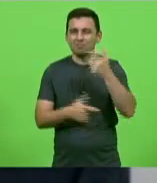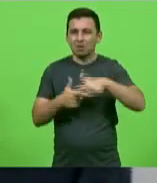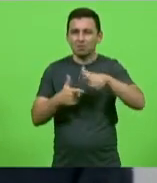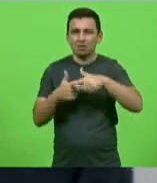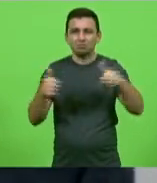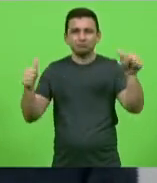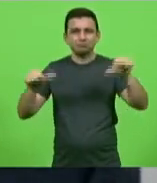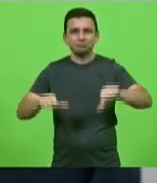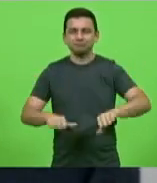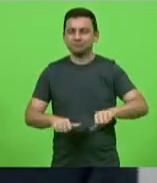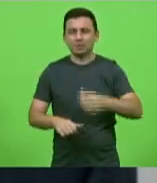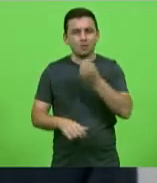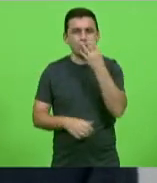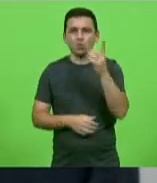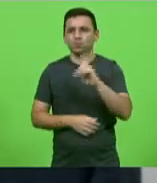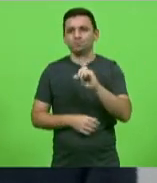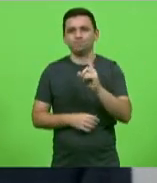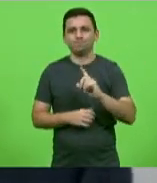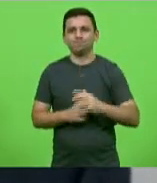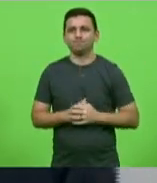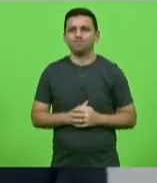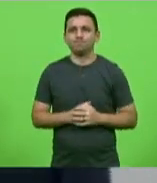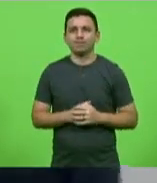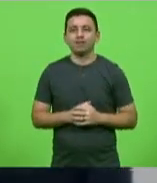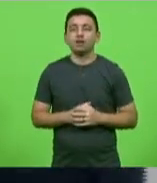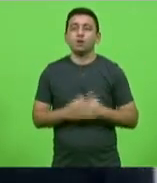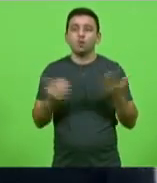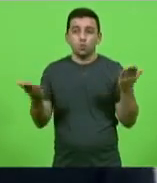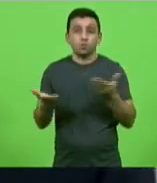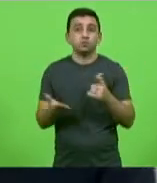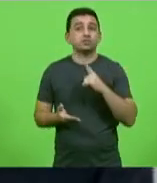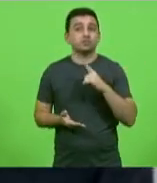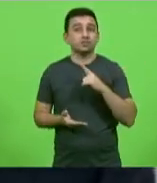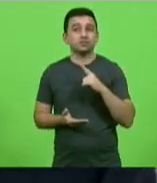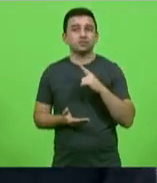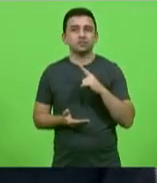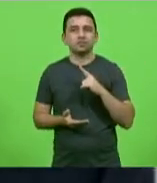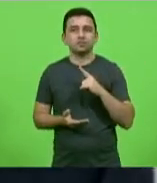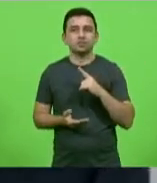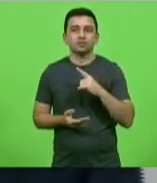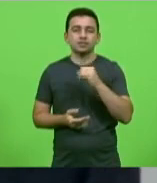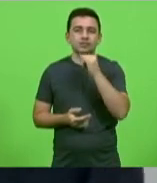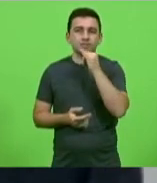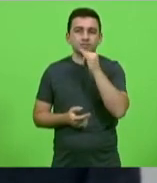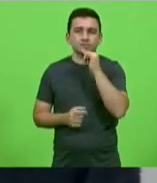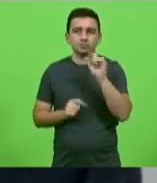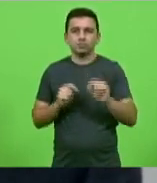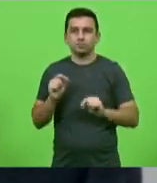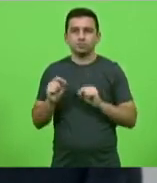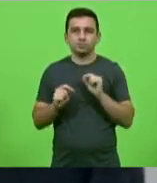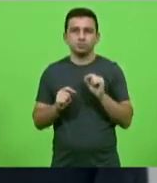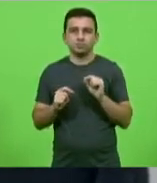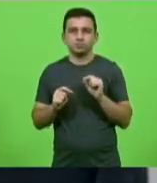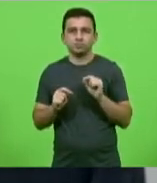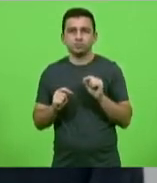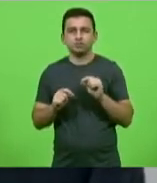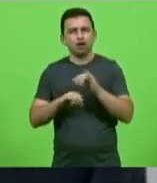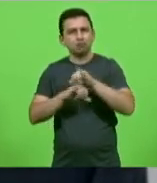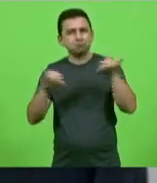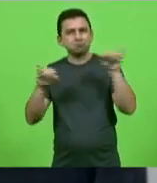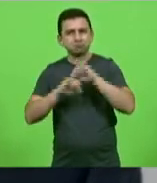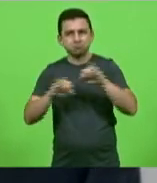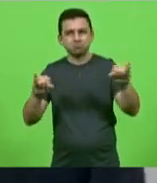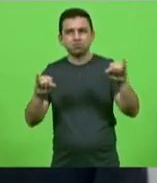extremamente inadequado. Quando nós temos hoje, por exemplo, né, segundo soube-se pela